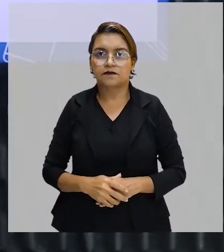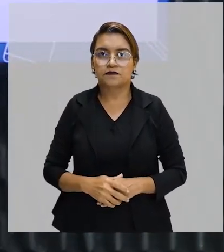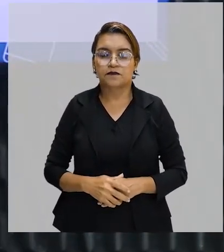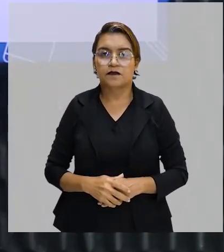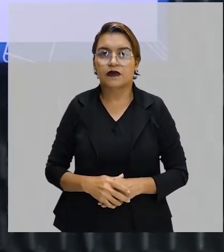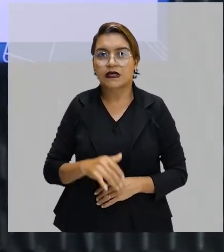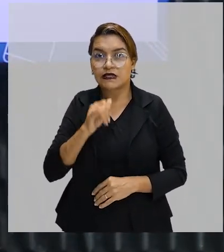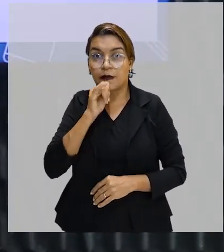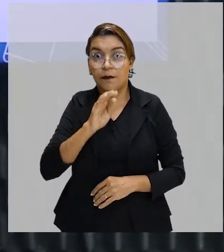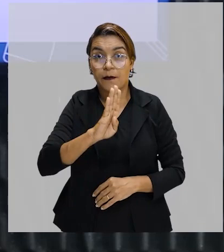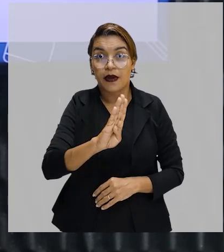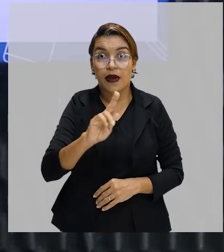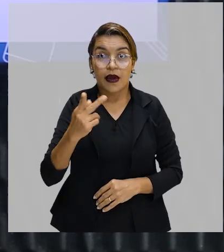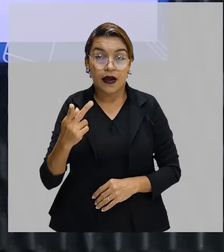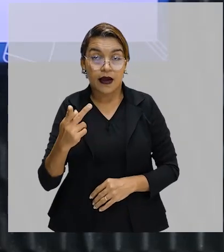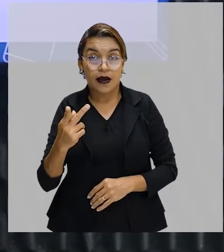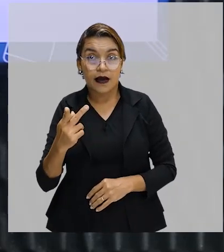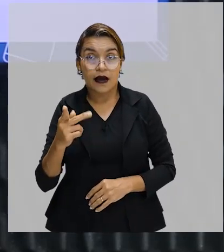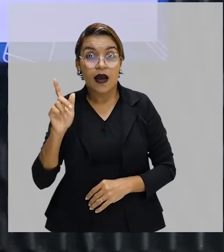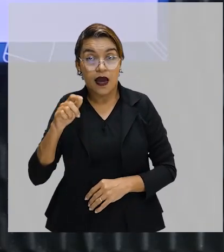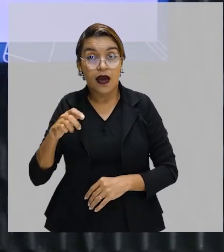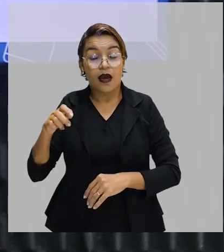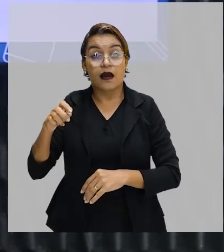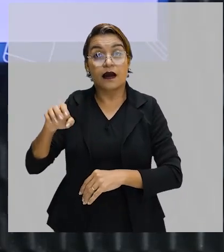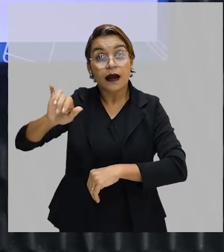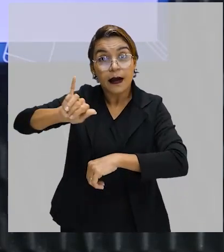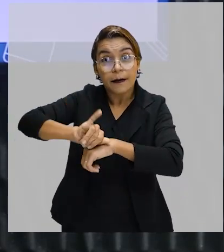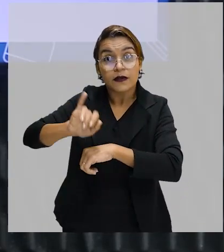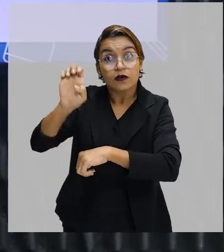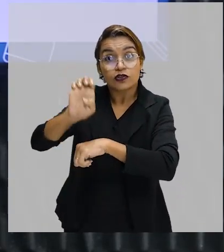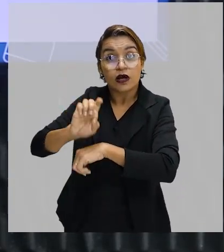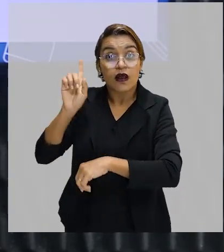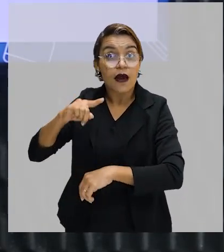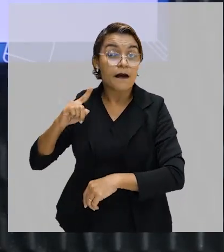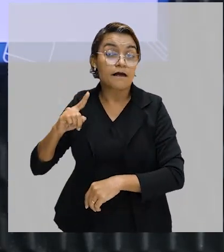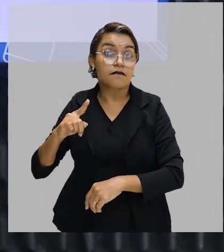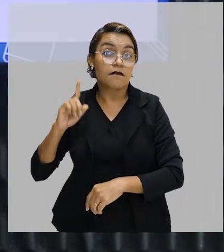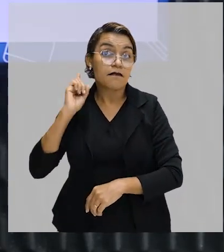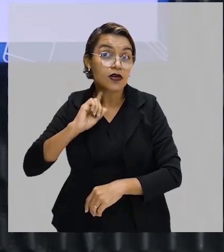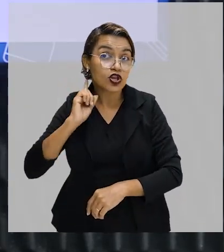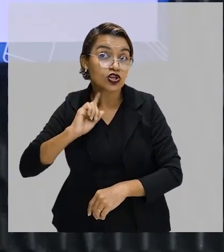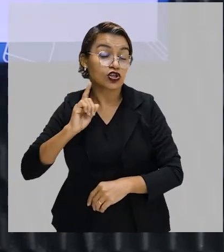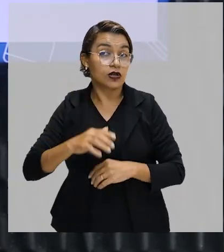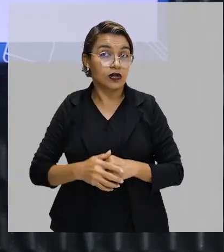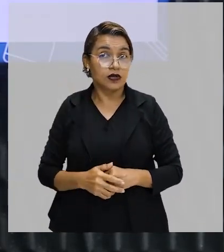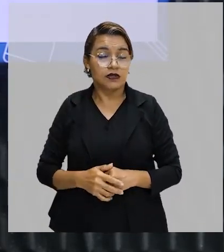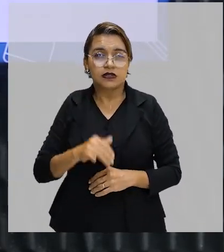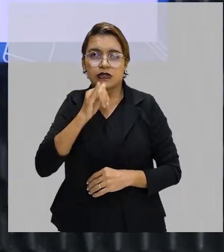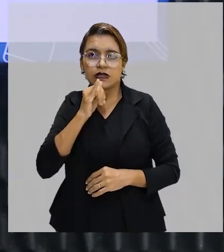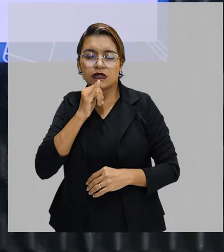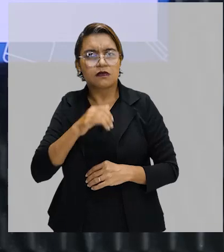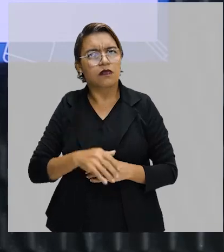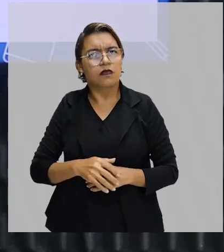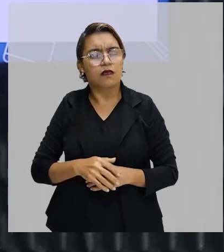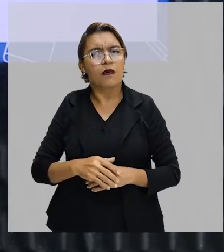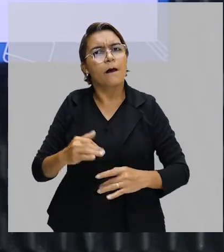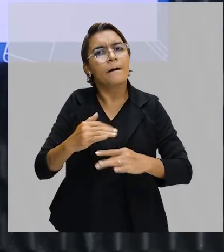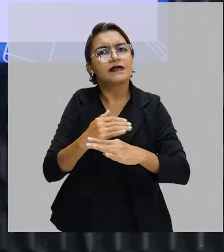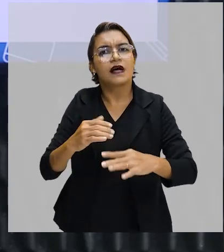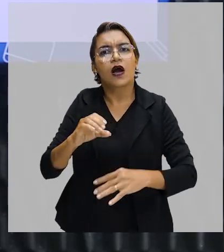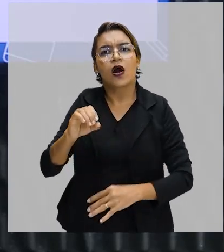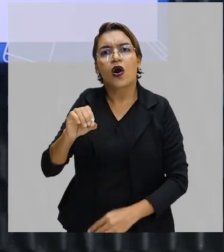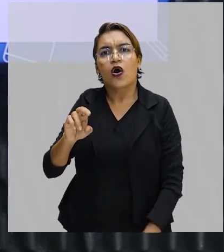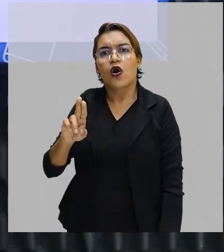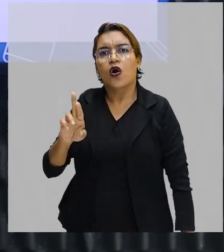a capital de qual estado Minas Gerais Ali era rico em Ouro tem uma cidade Ouro Preto Porque será que tem no meu Ouro